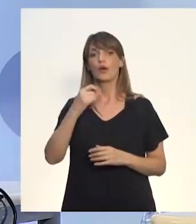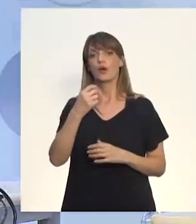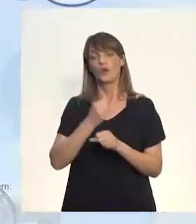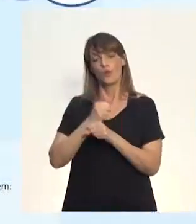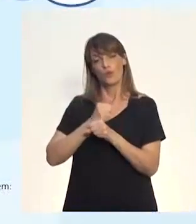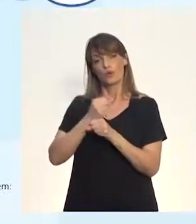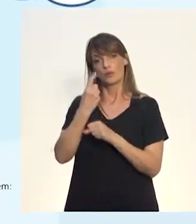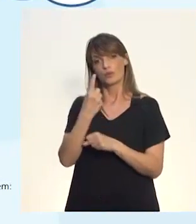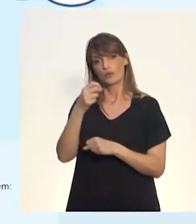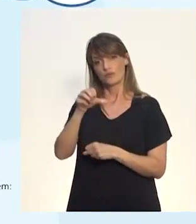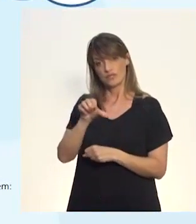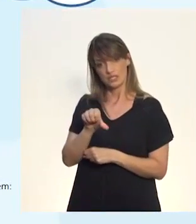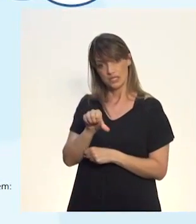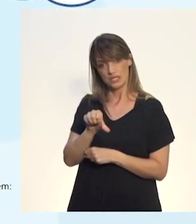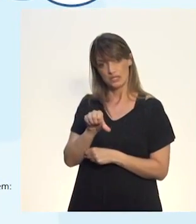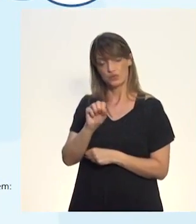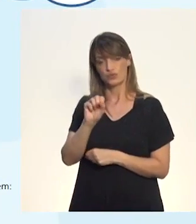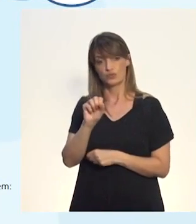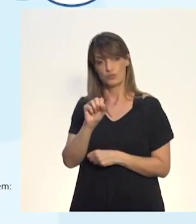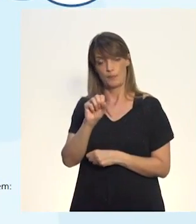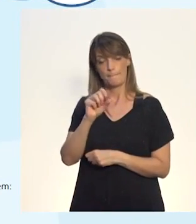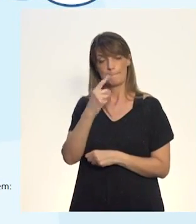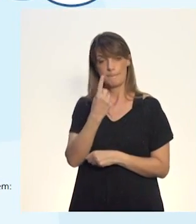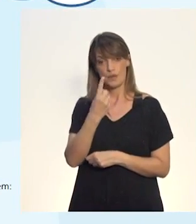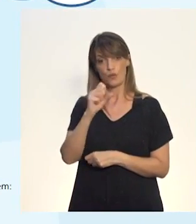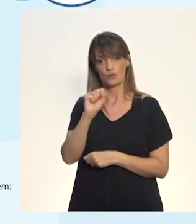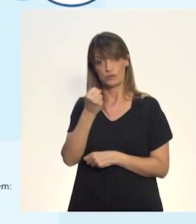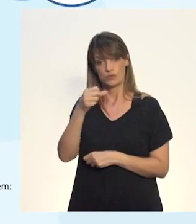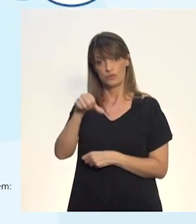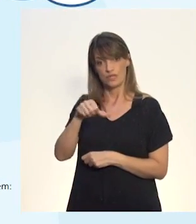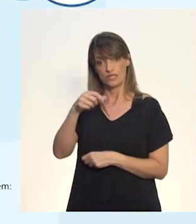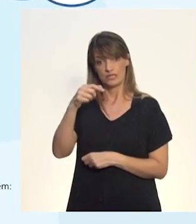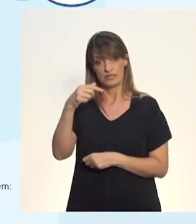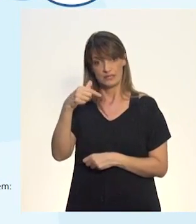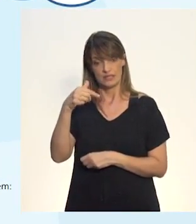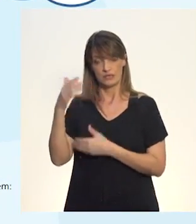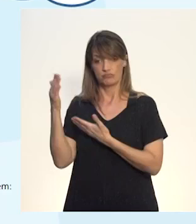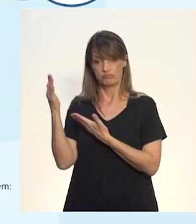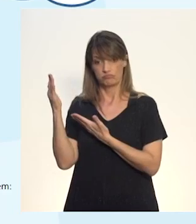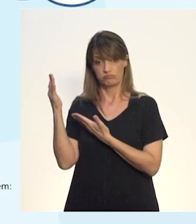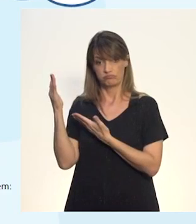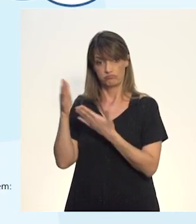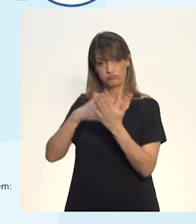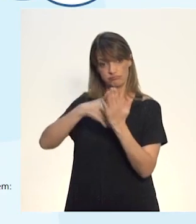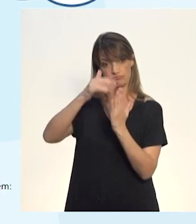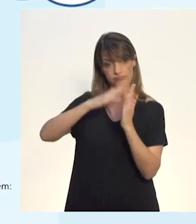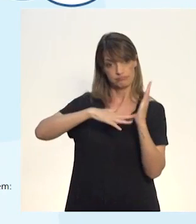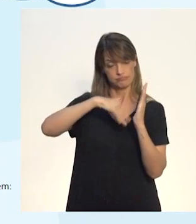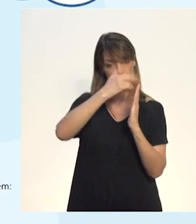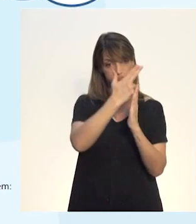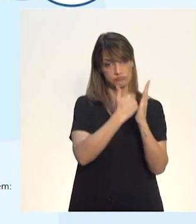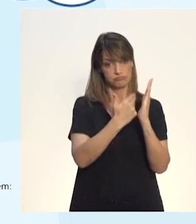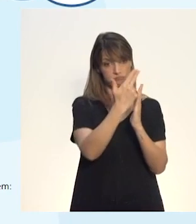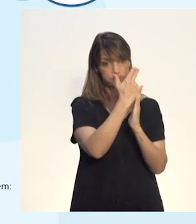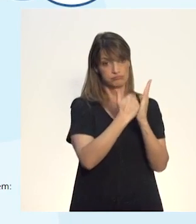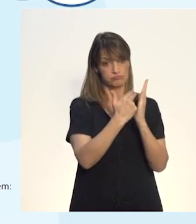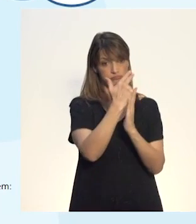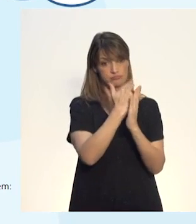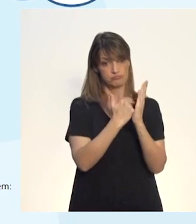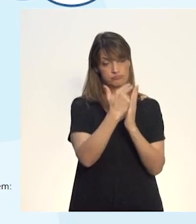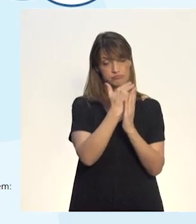por exemplo, ele faz essa linda obra que representa o Boulevard